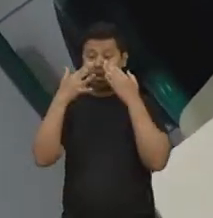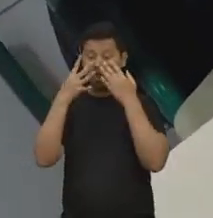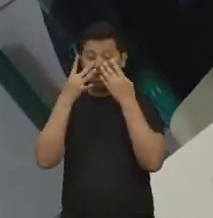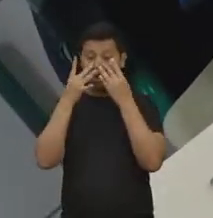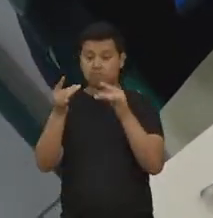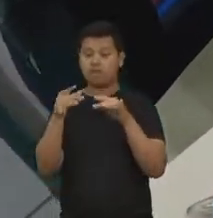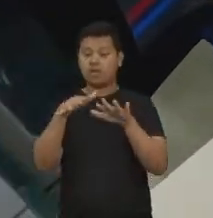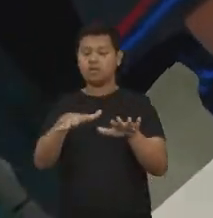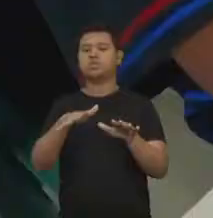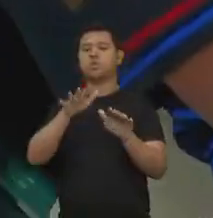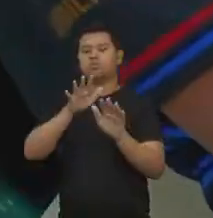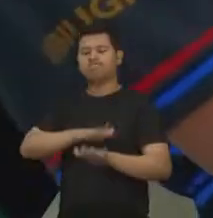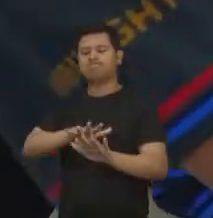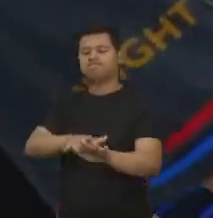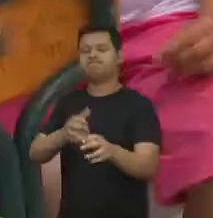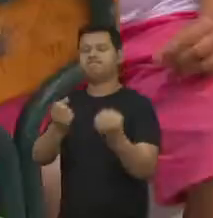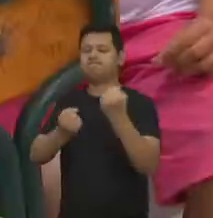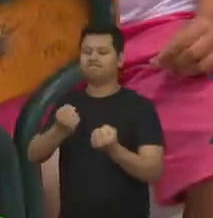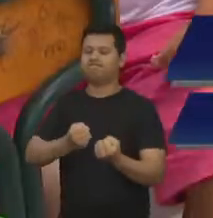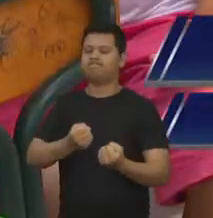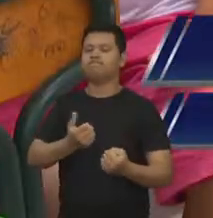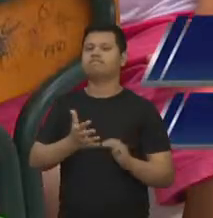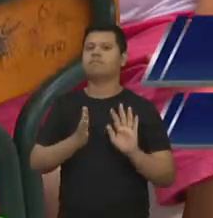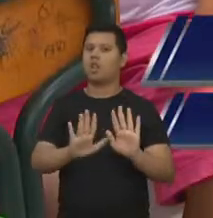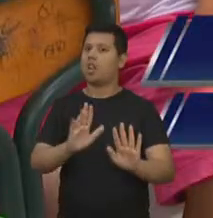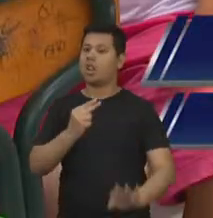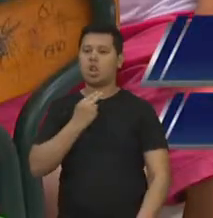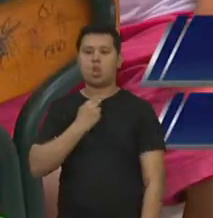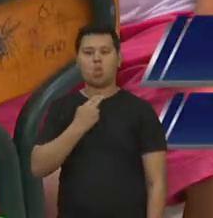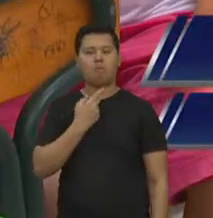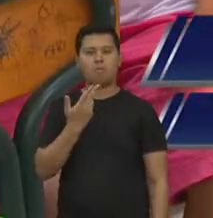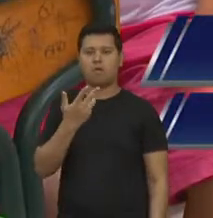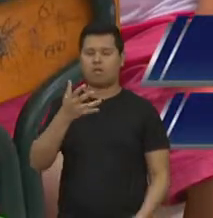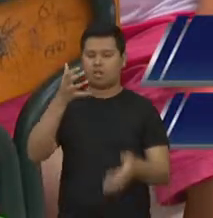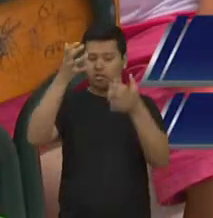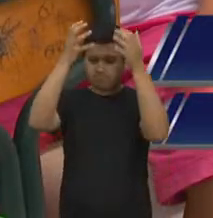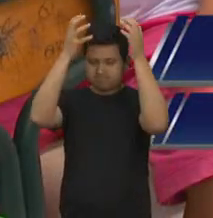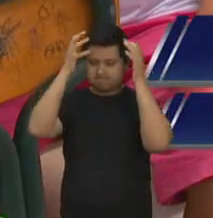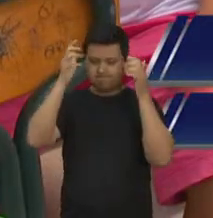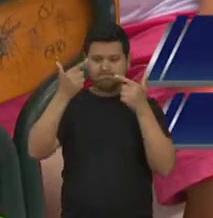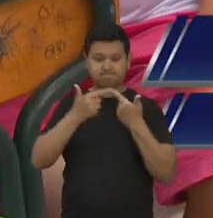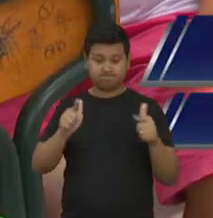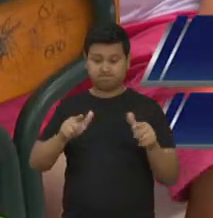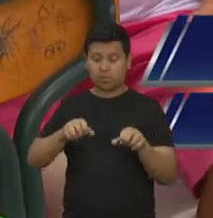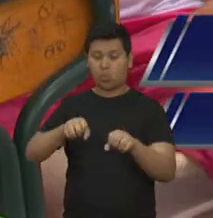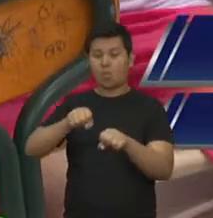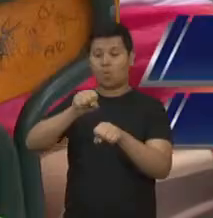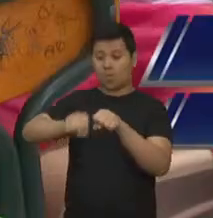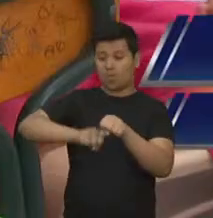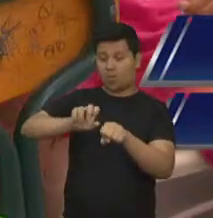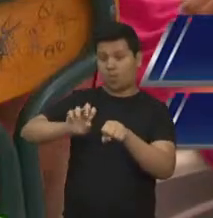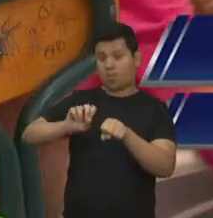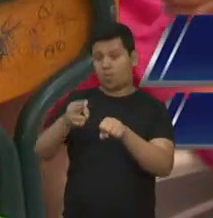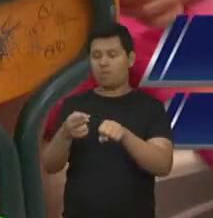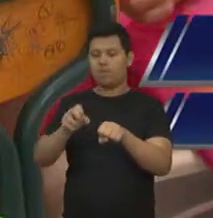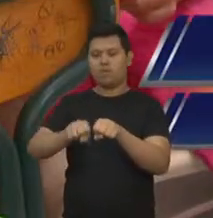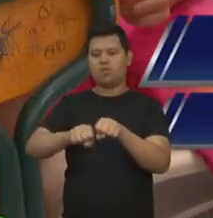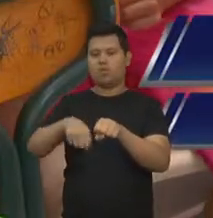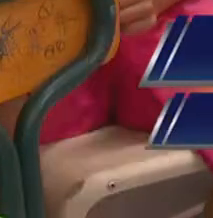pelo jeito, eles têm muito o que contar. Não pode andar sem capacete de moto e de